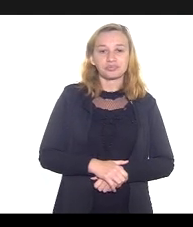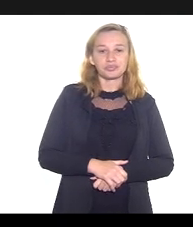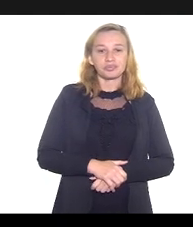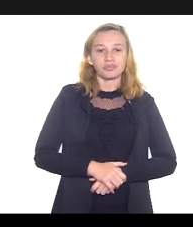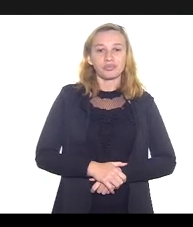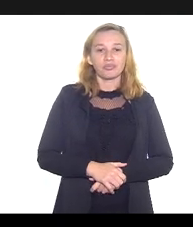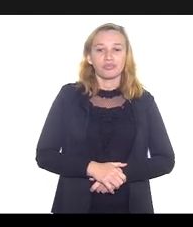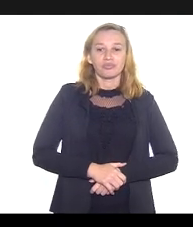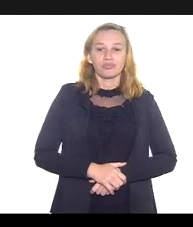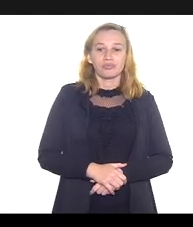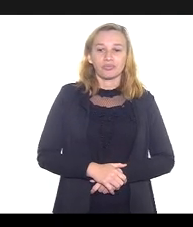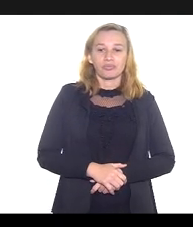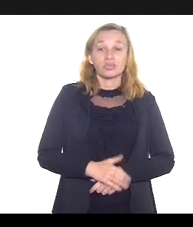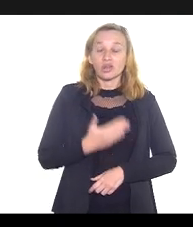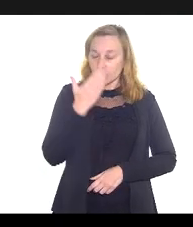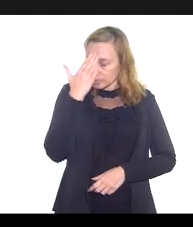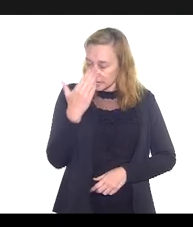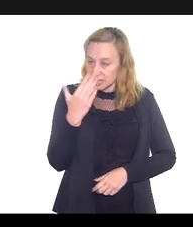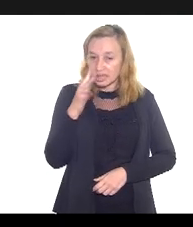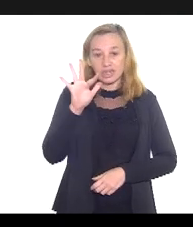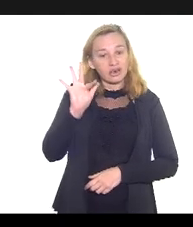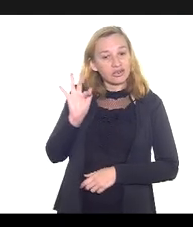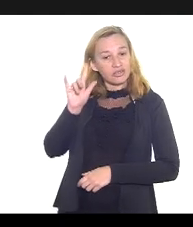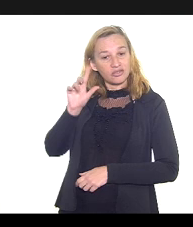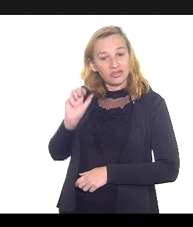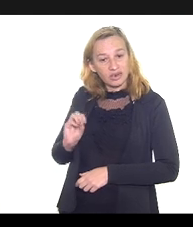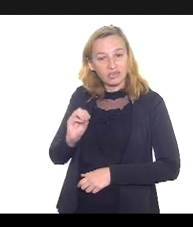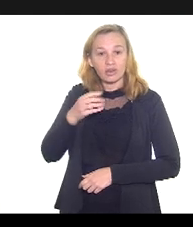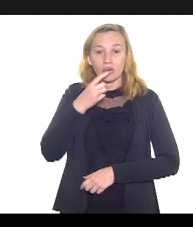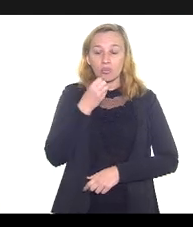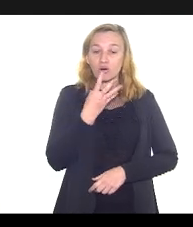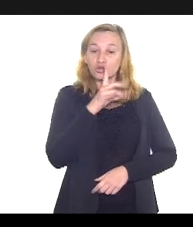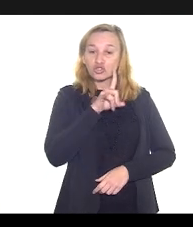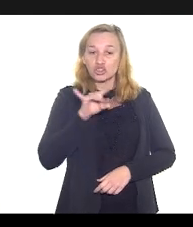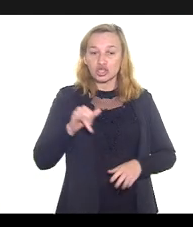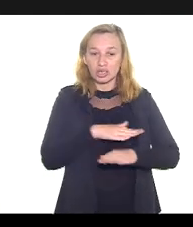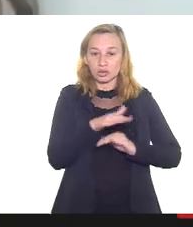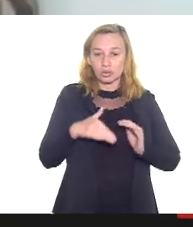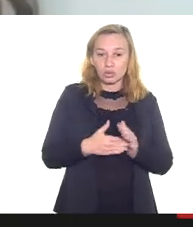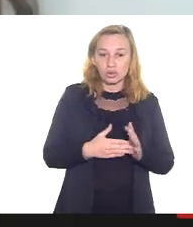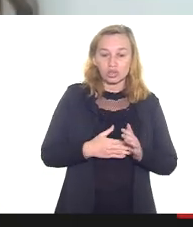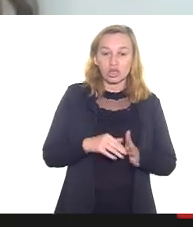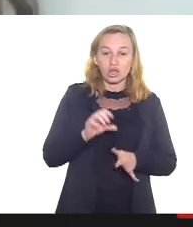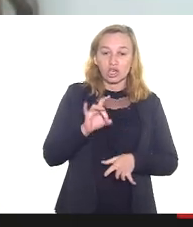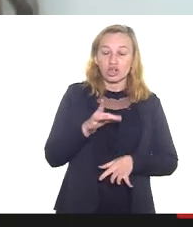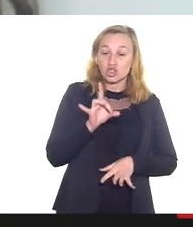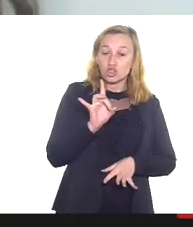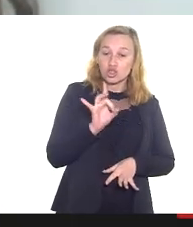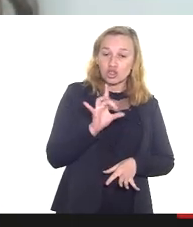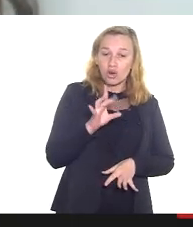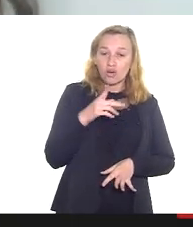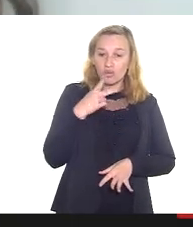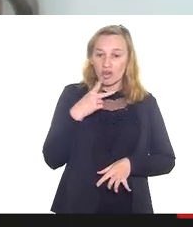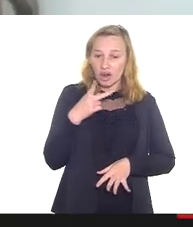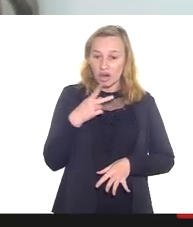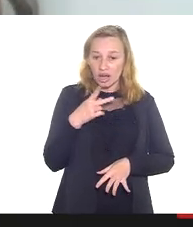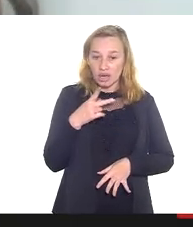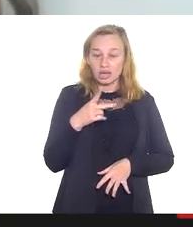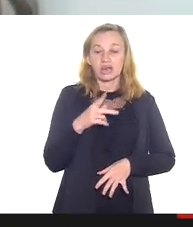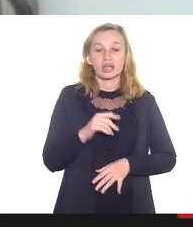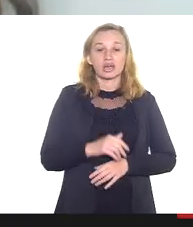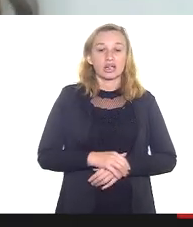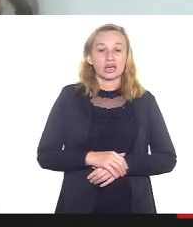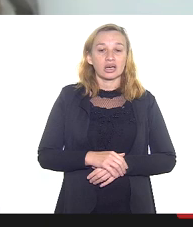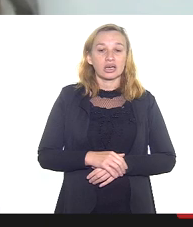brevidade. Muito obrigada, Flávio. Bom dia a todos. Eu quero só pegar uma fala que a Malvina